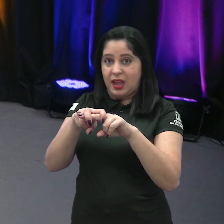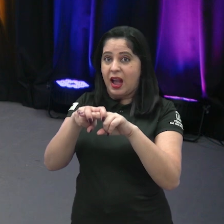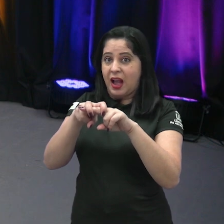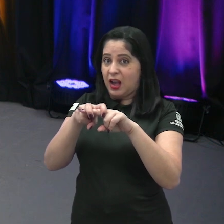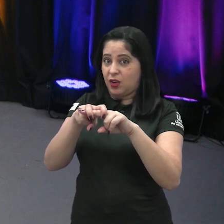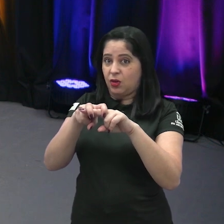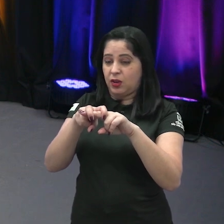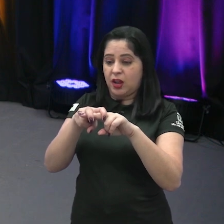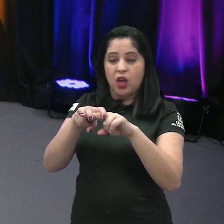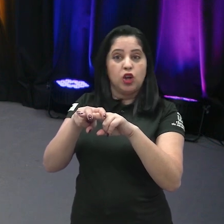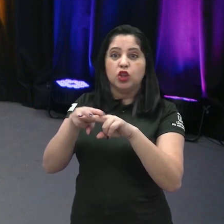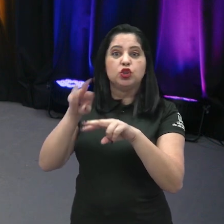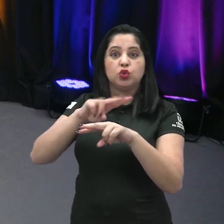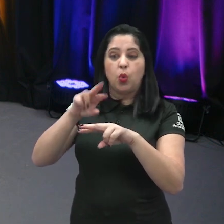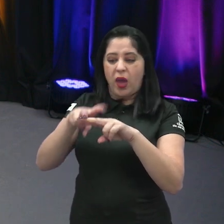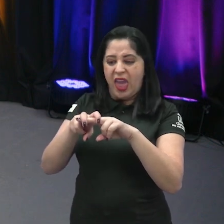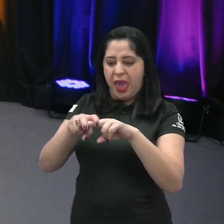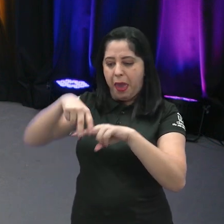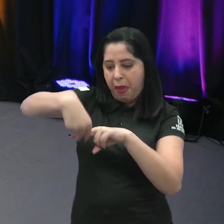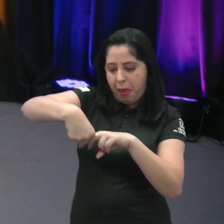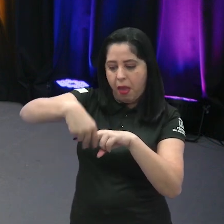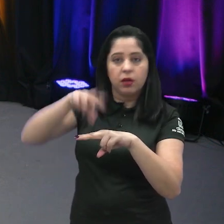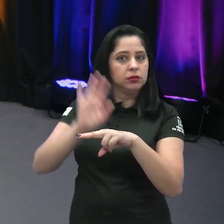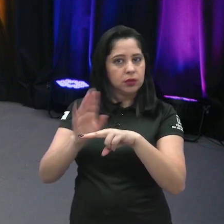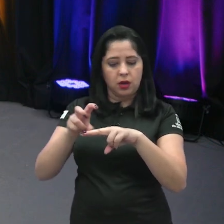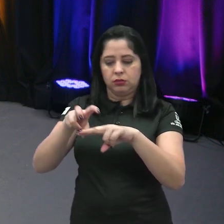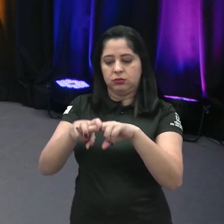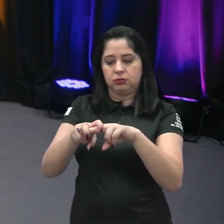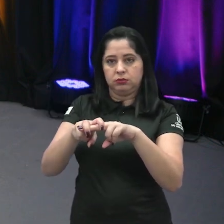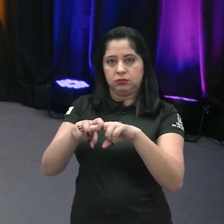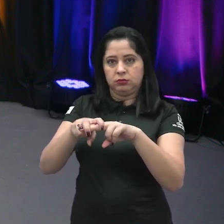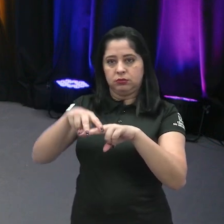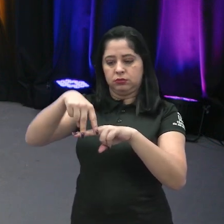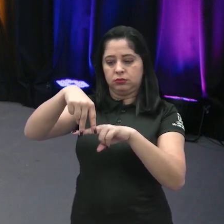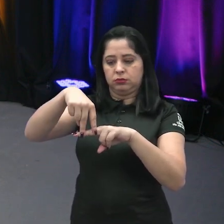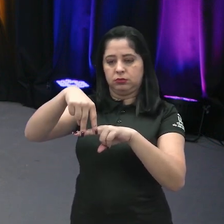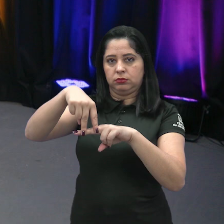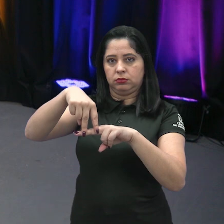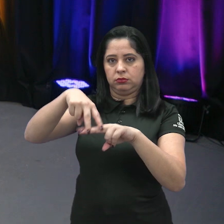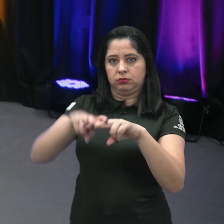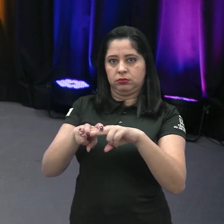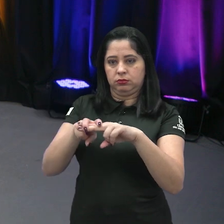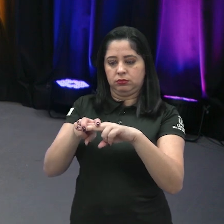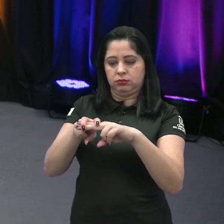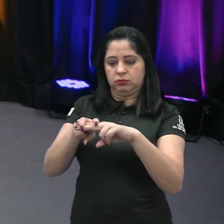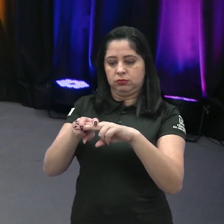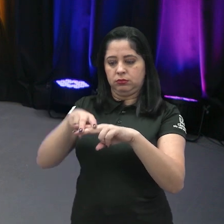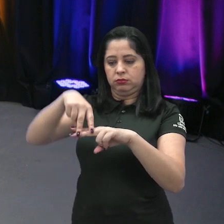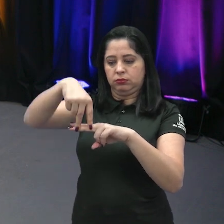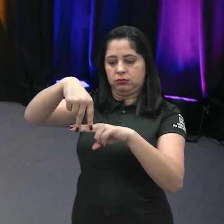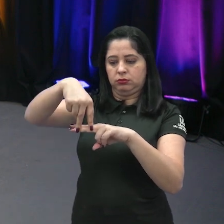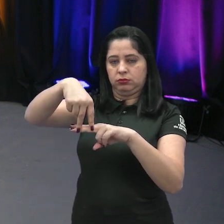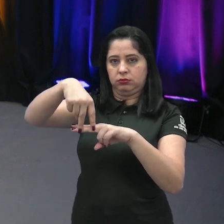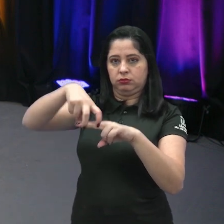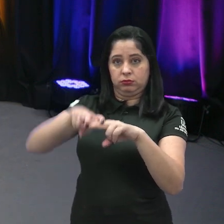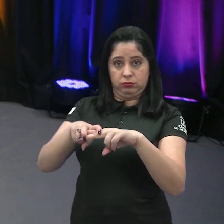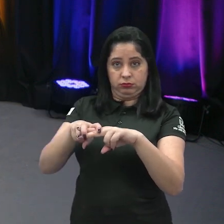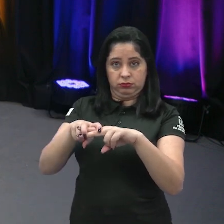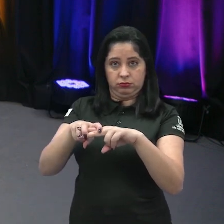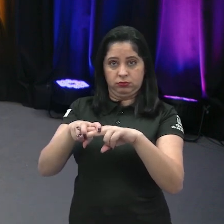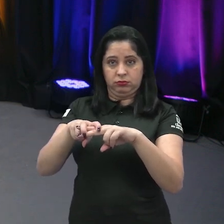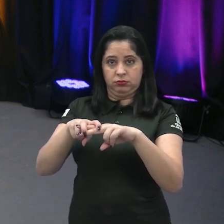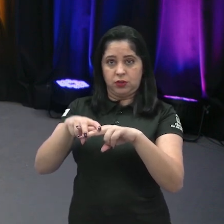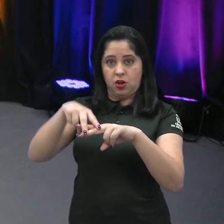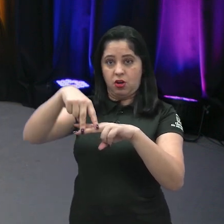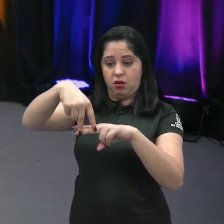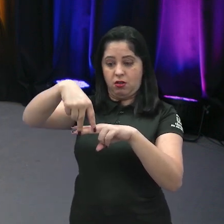corpo para cima e não para frente. Nós vamos nada mais, nada menos que fazer isso aqui, ó. Sobe. Perceba que a